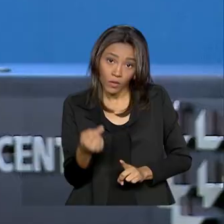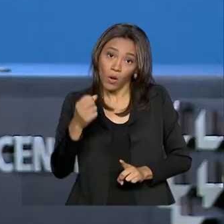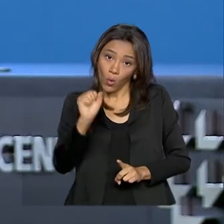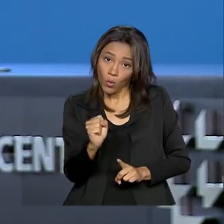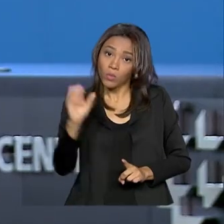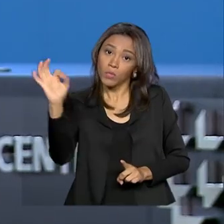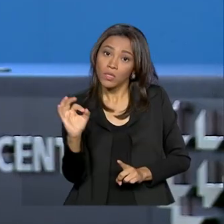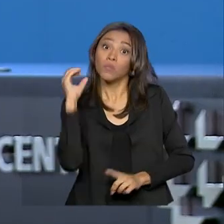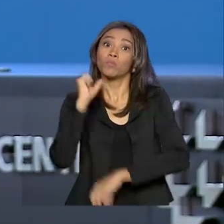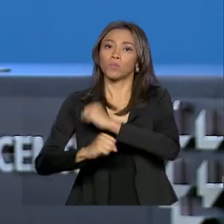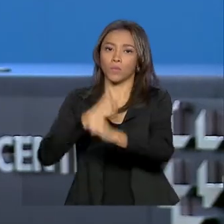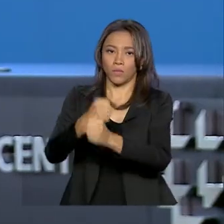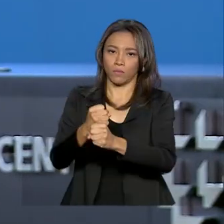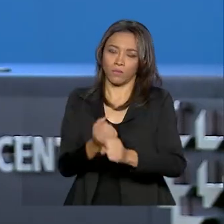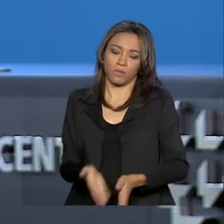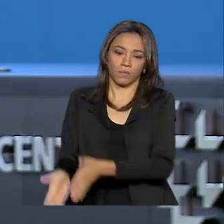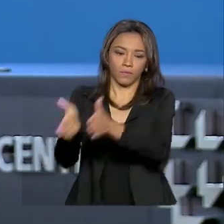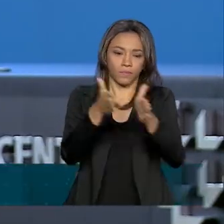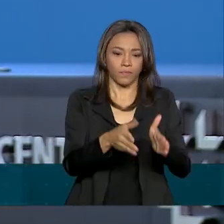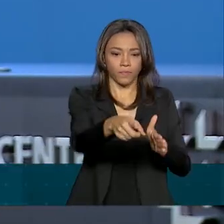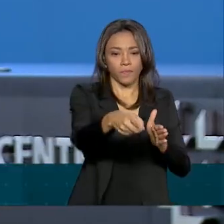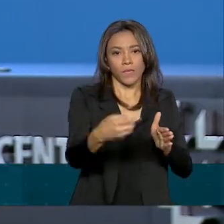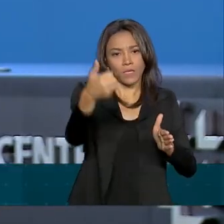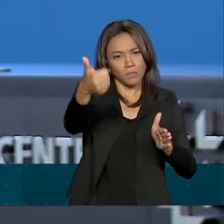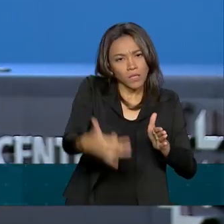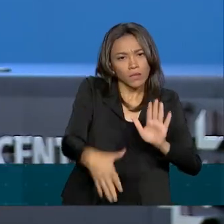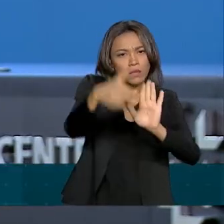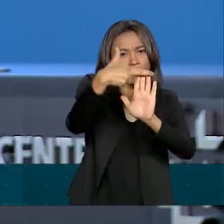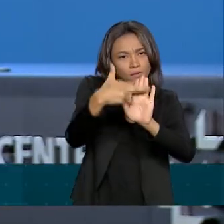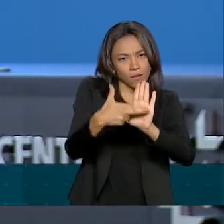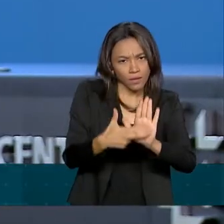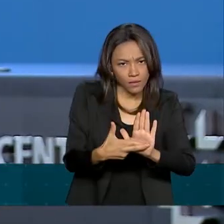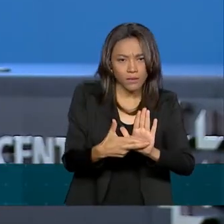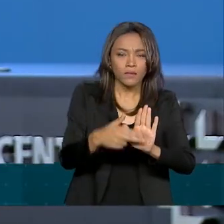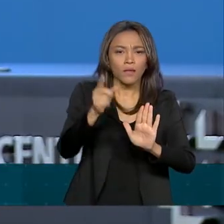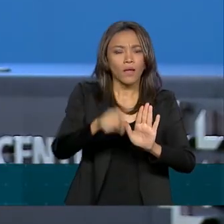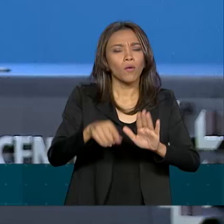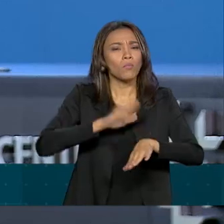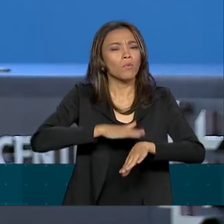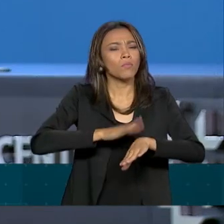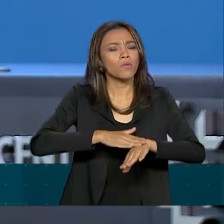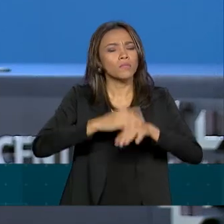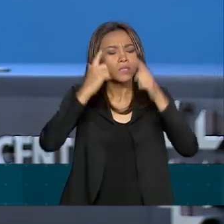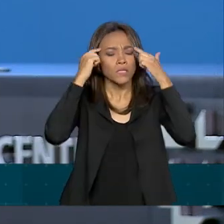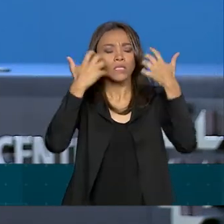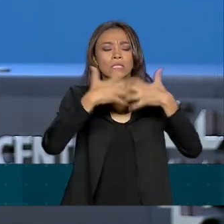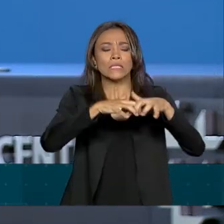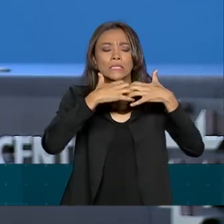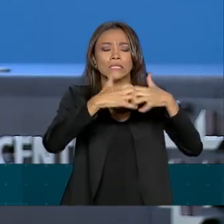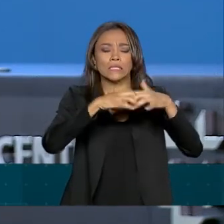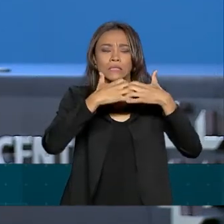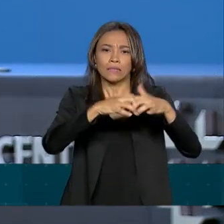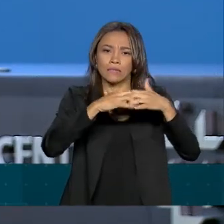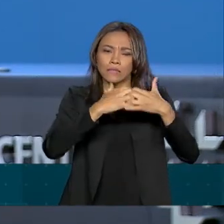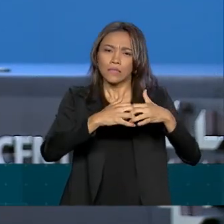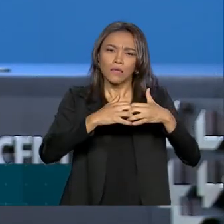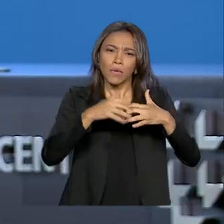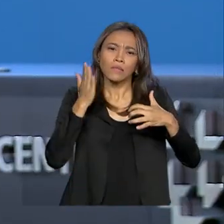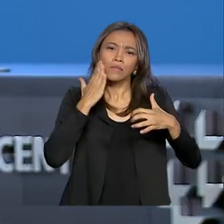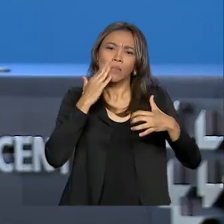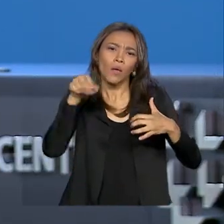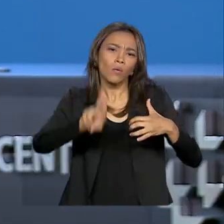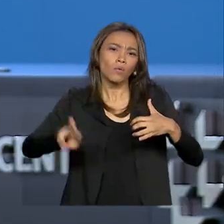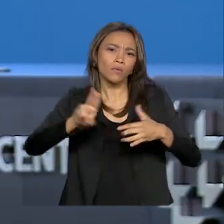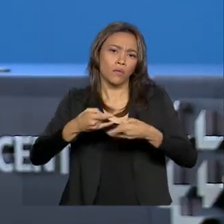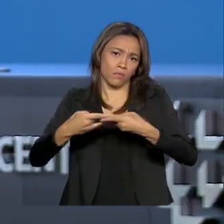ano. O conjunto das regras é um momento para a reflexão do cliente com relação ao uso do